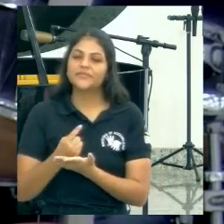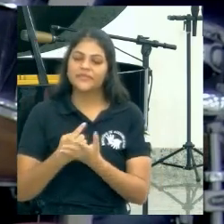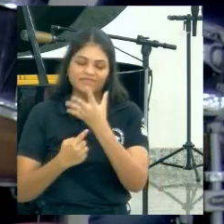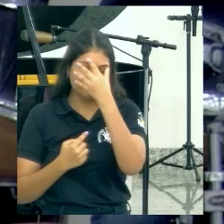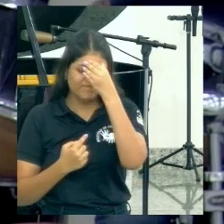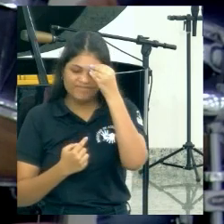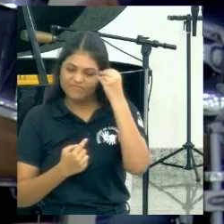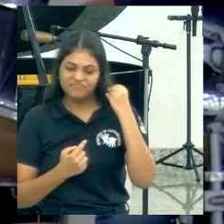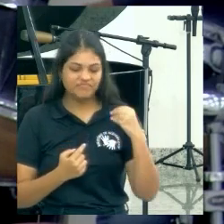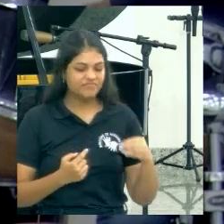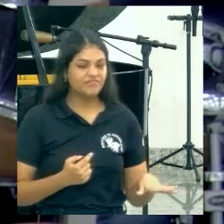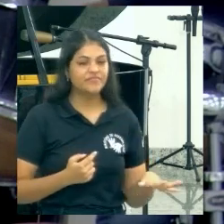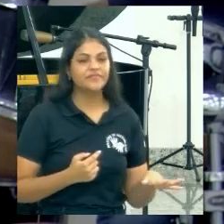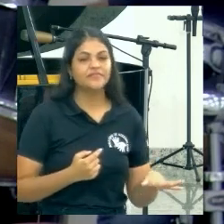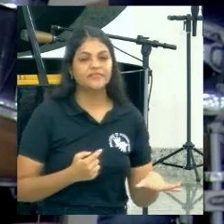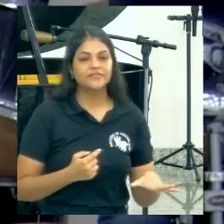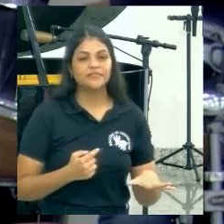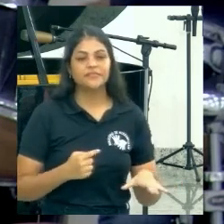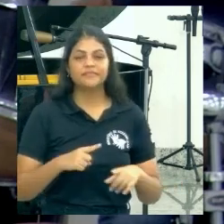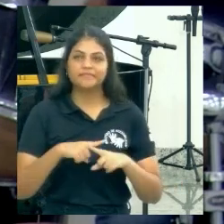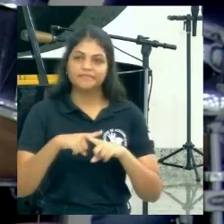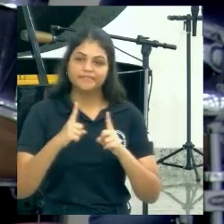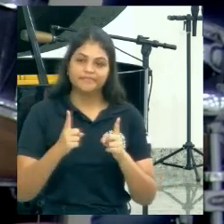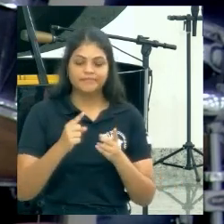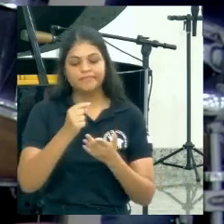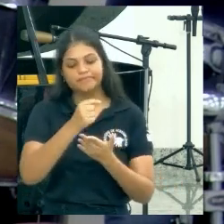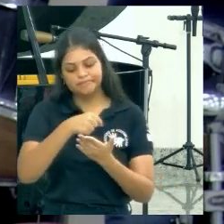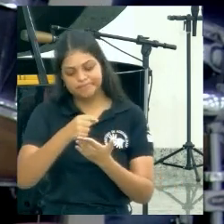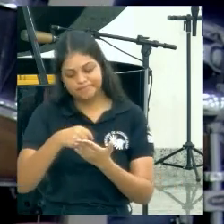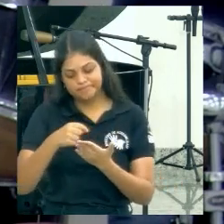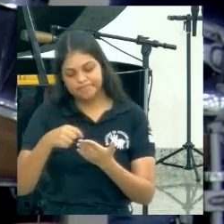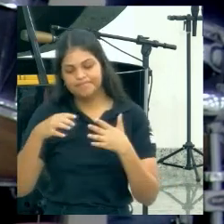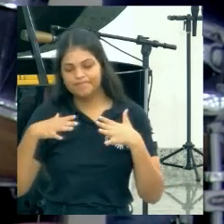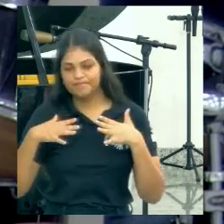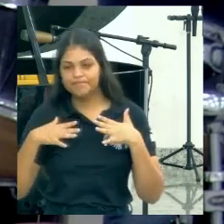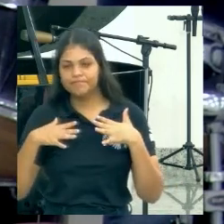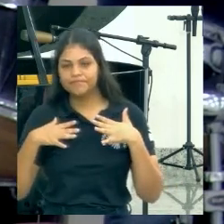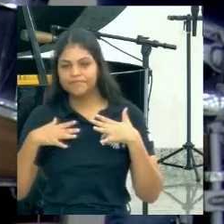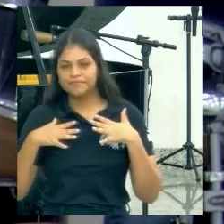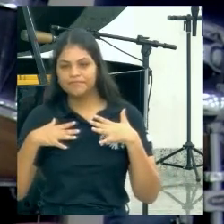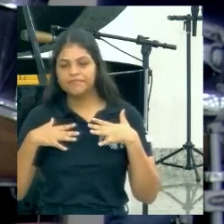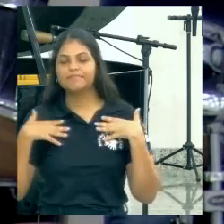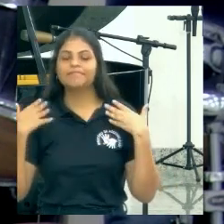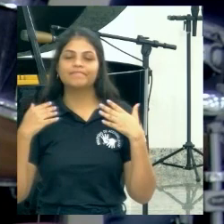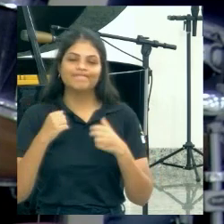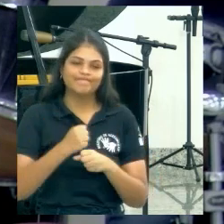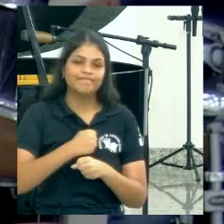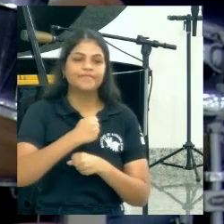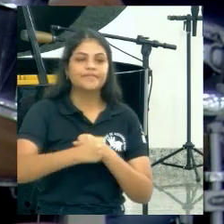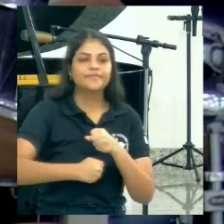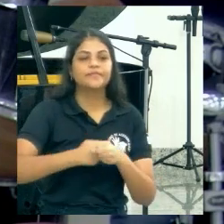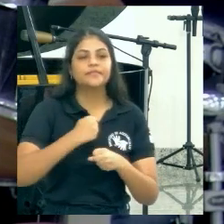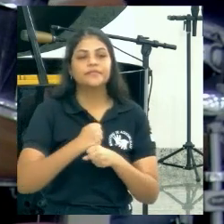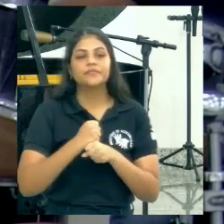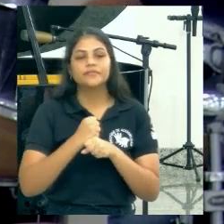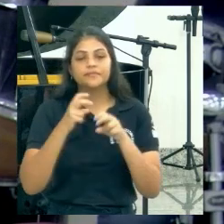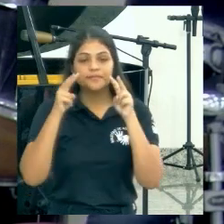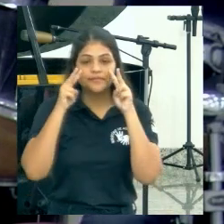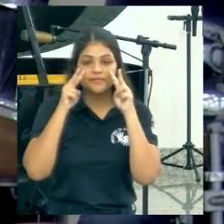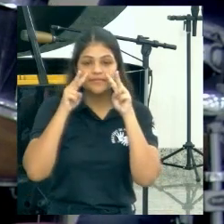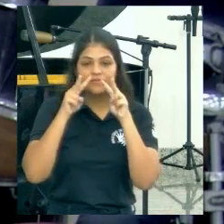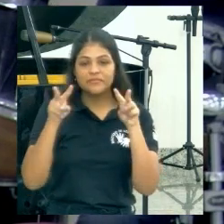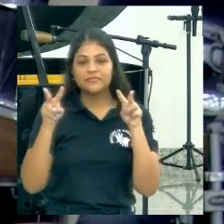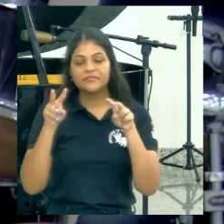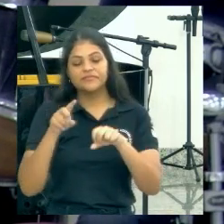completamente esquecido, apesar de ter escrito uma história de anos. É olhar para trás e ver quanto